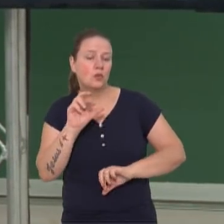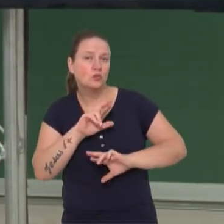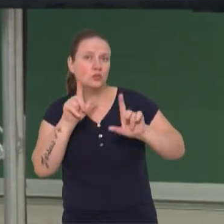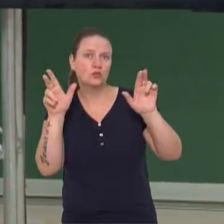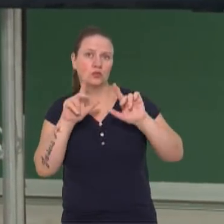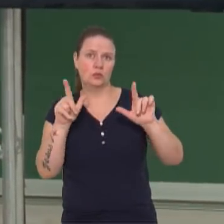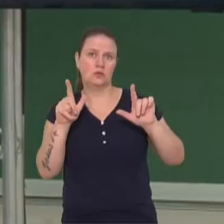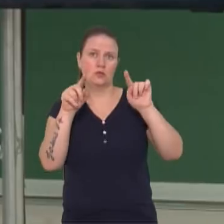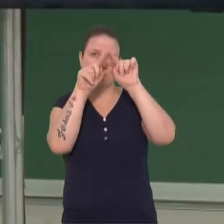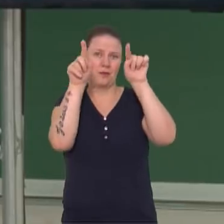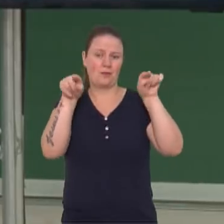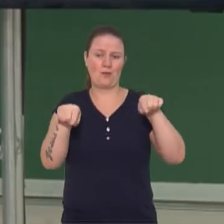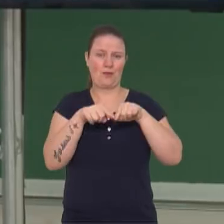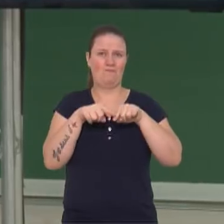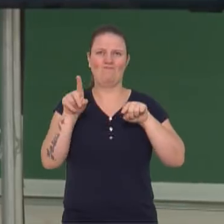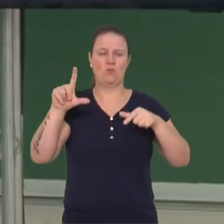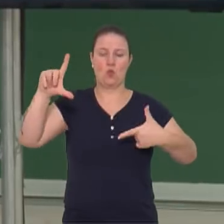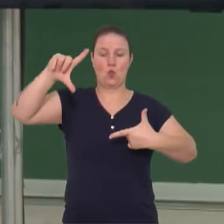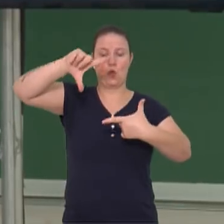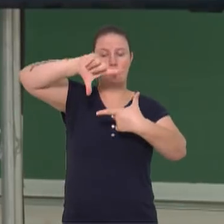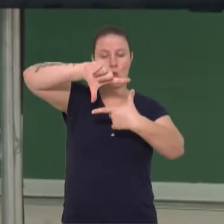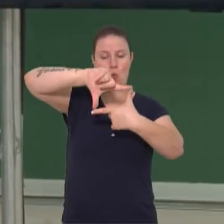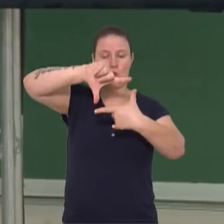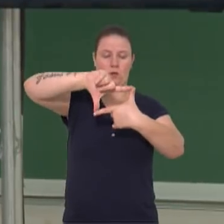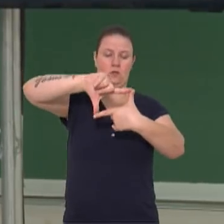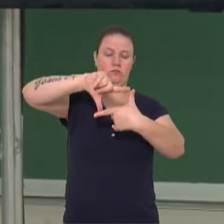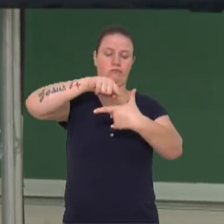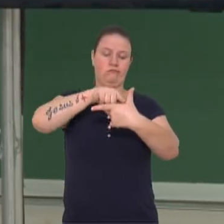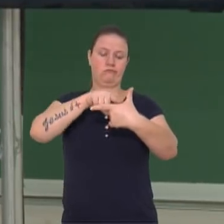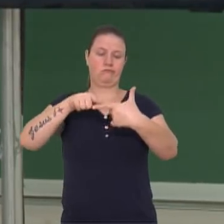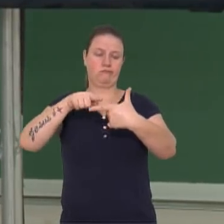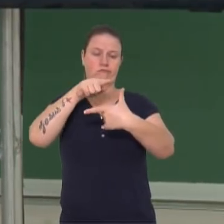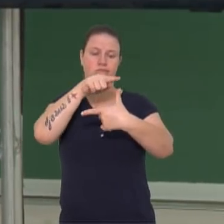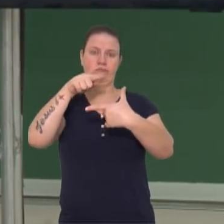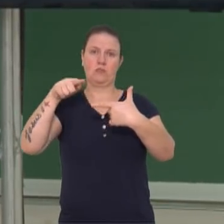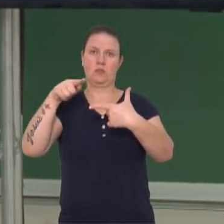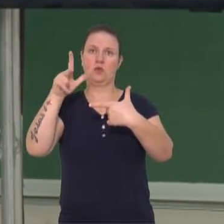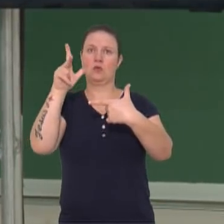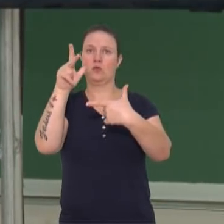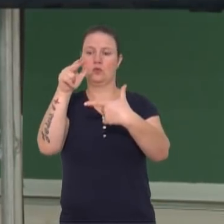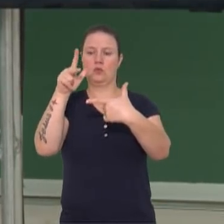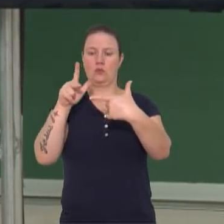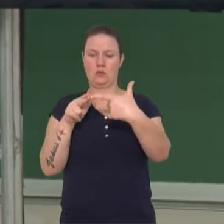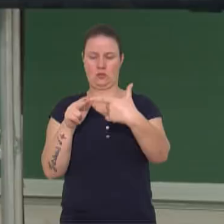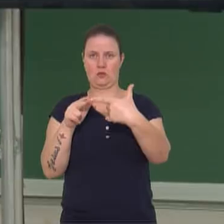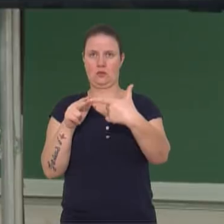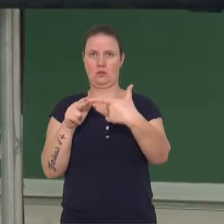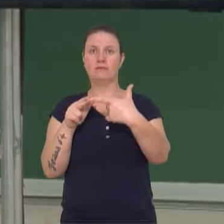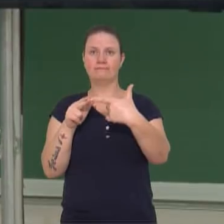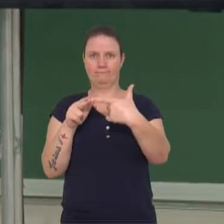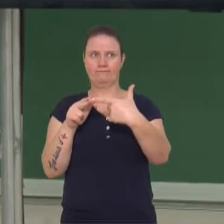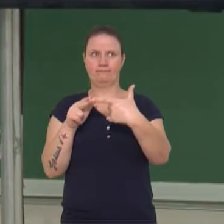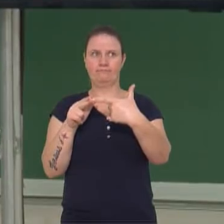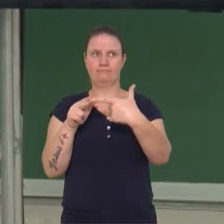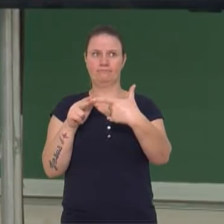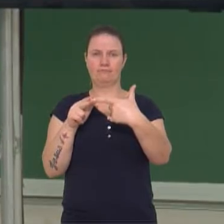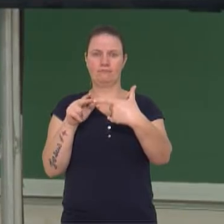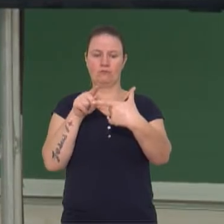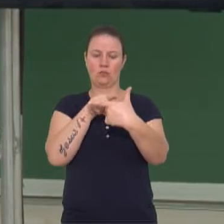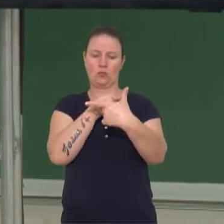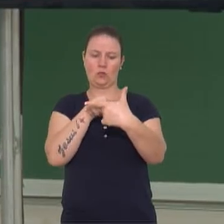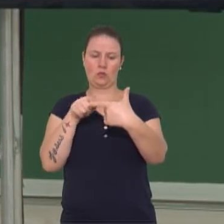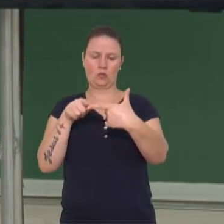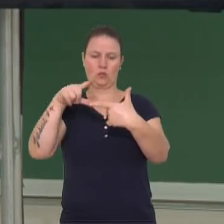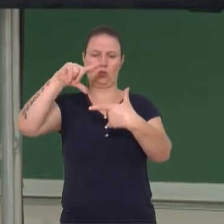retângulo. Os dois lados paralelos com a mesma medida, ou seja, congruentes. Então, esses dois lados